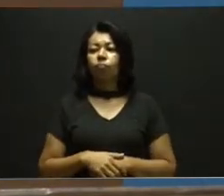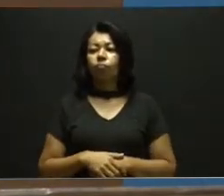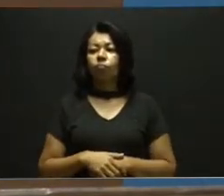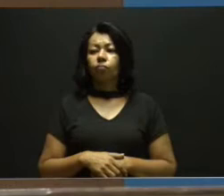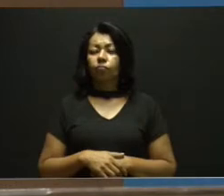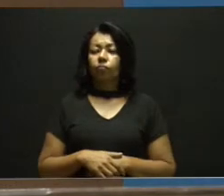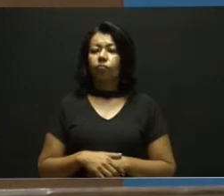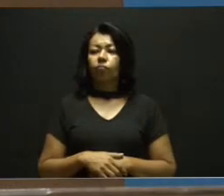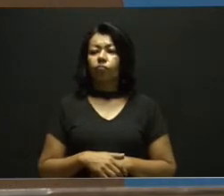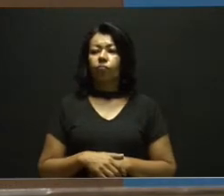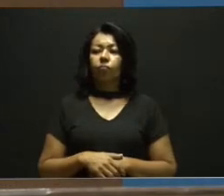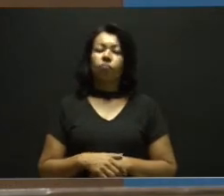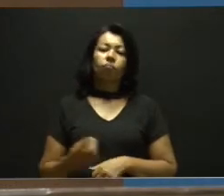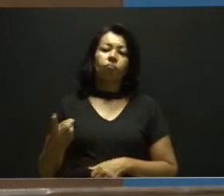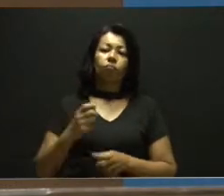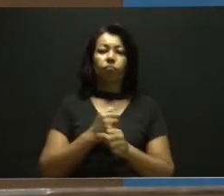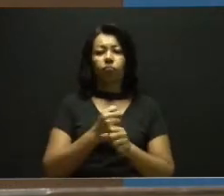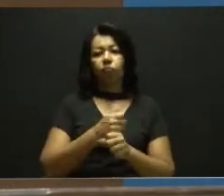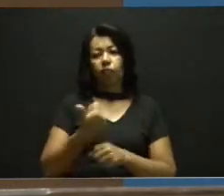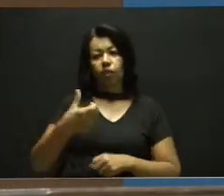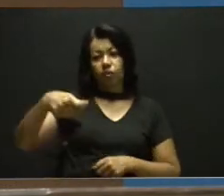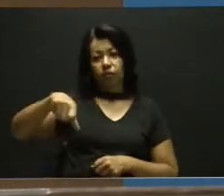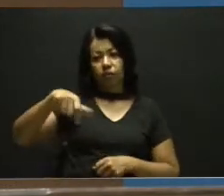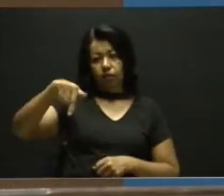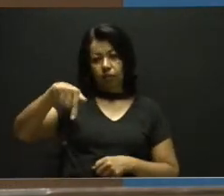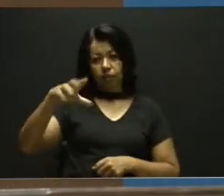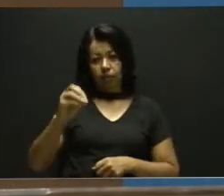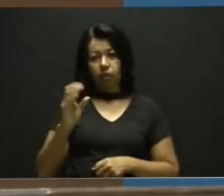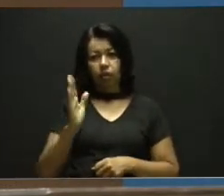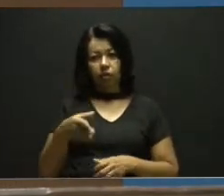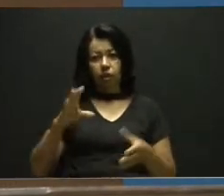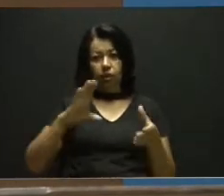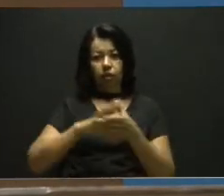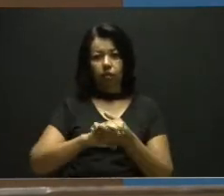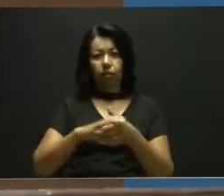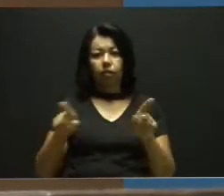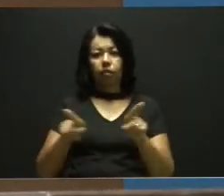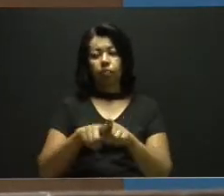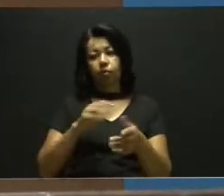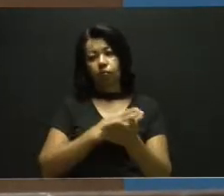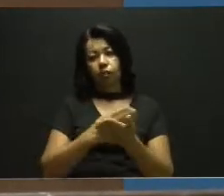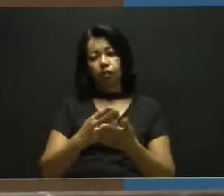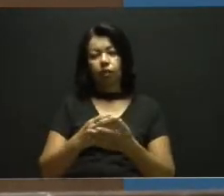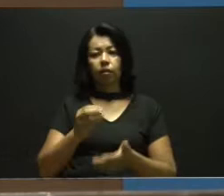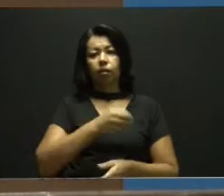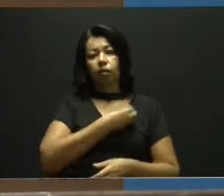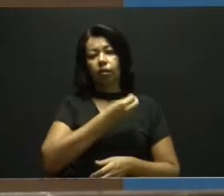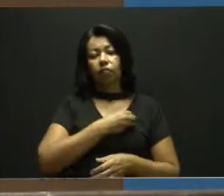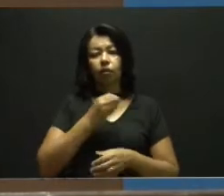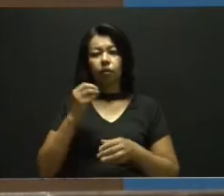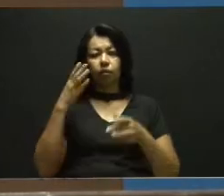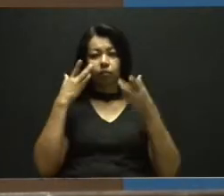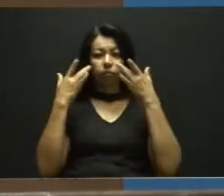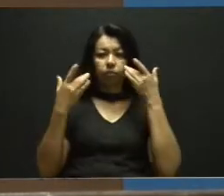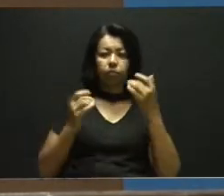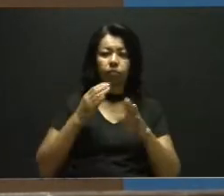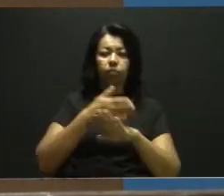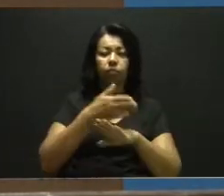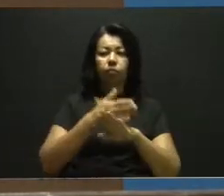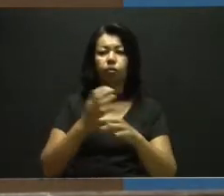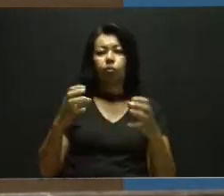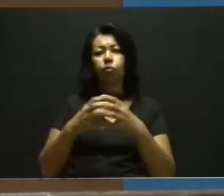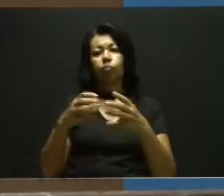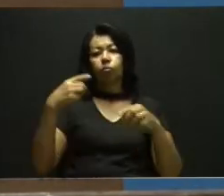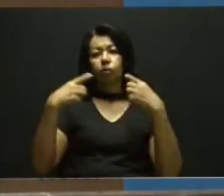no decorrer da década de 1970 já casada e também iniciada na vida artística de cubatão como integrantes da corporação